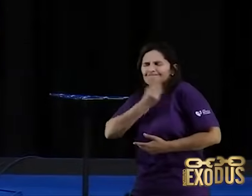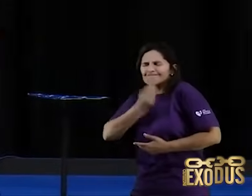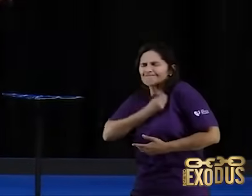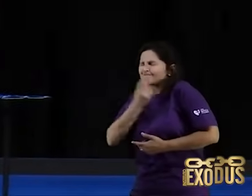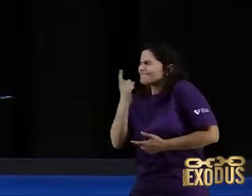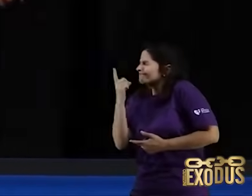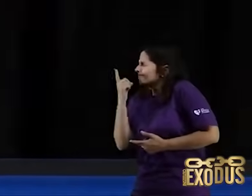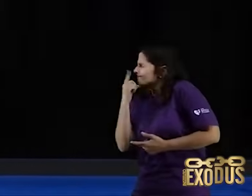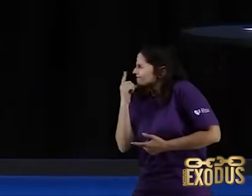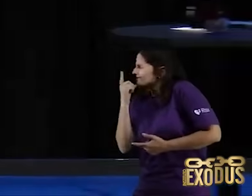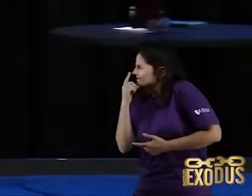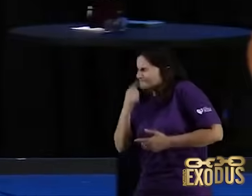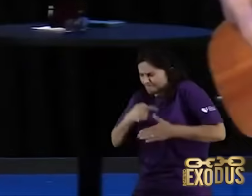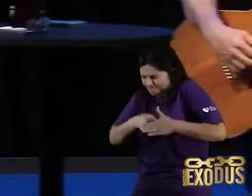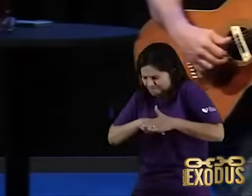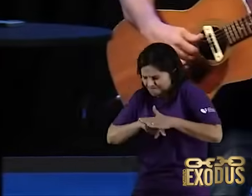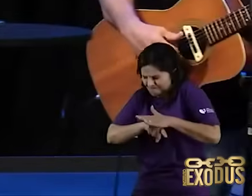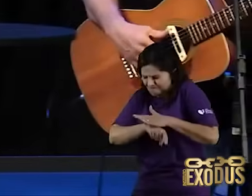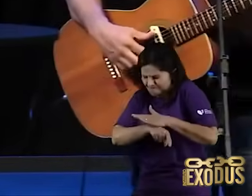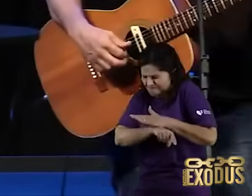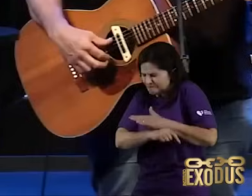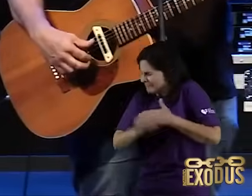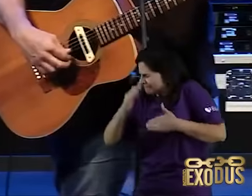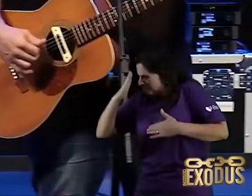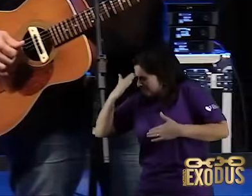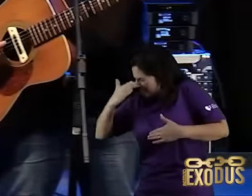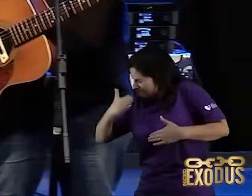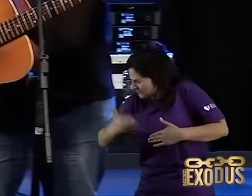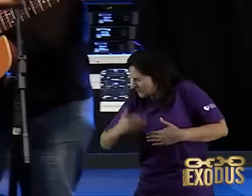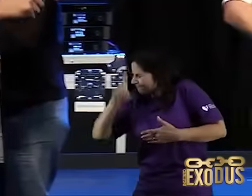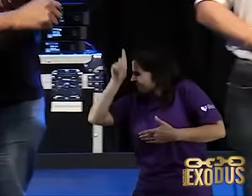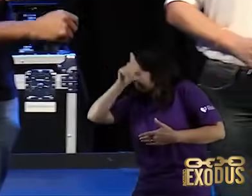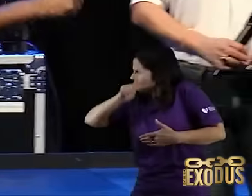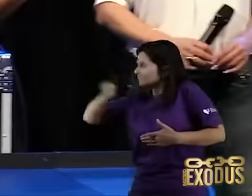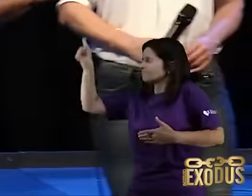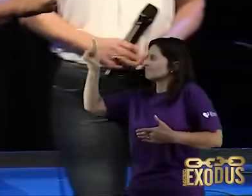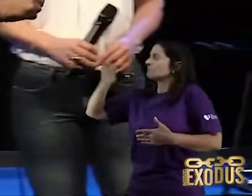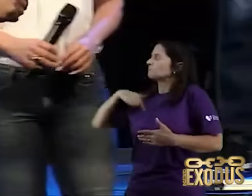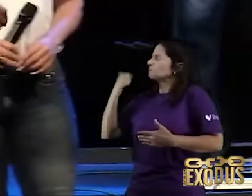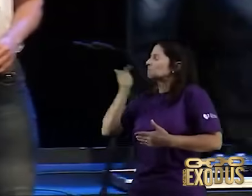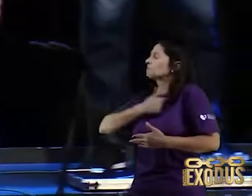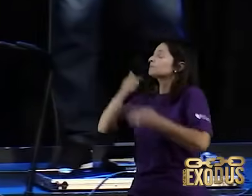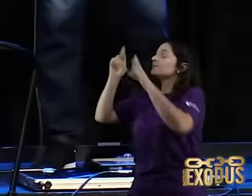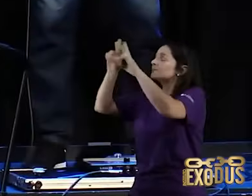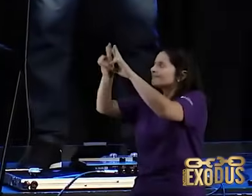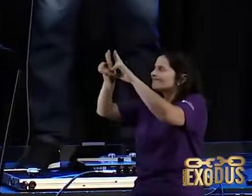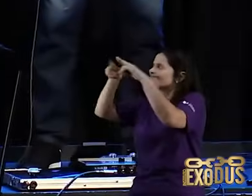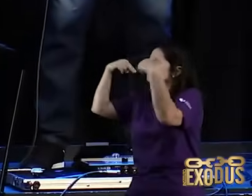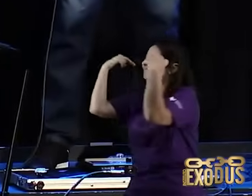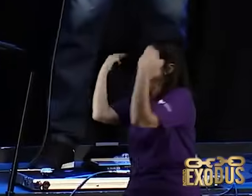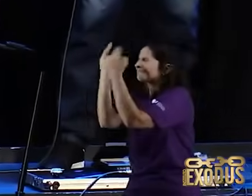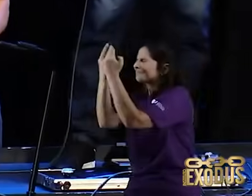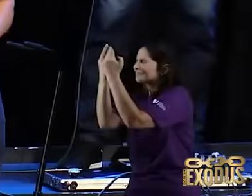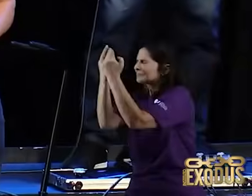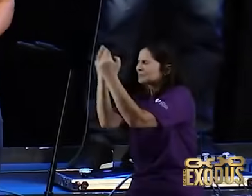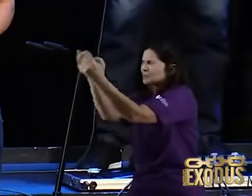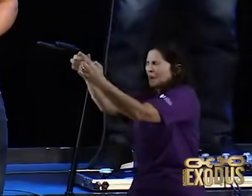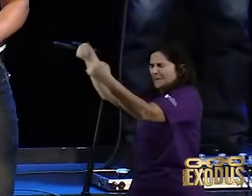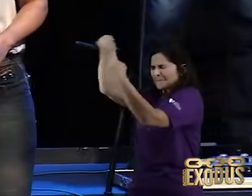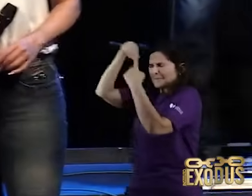Tima H do Senhor colocar o reino de Deus a sua justiça como